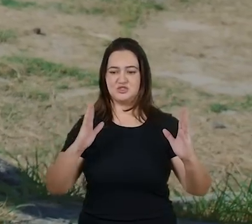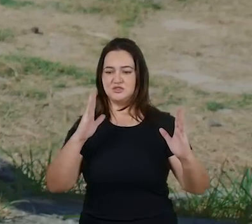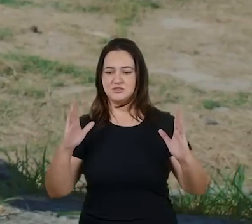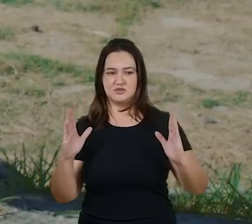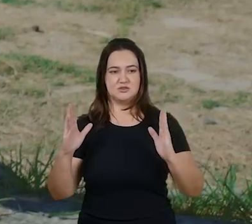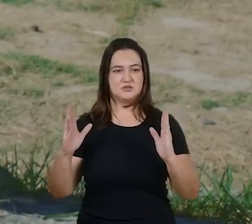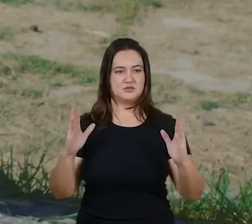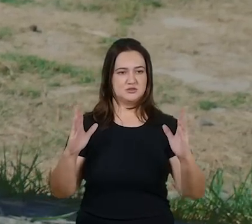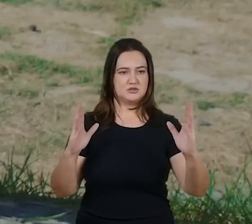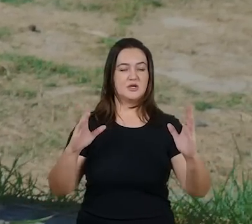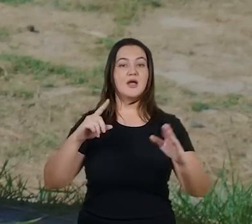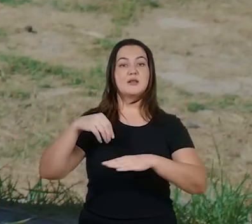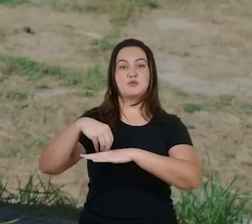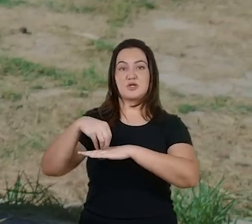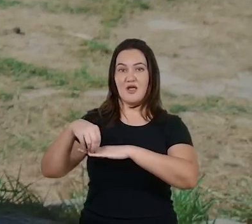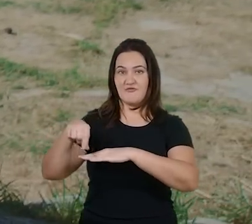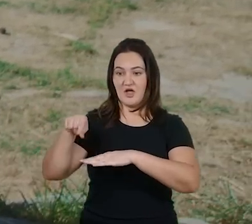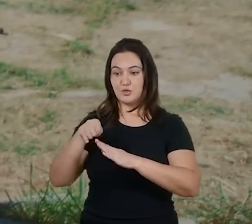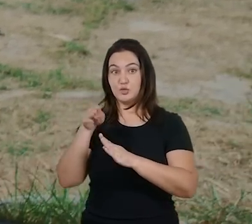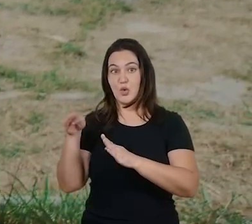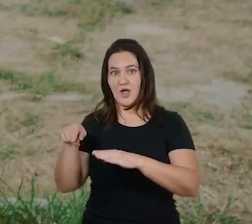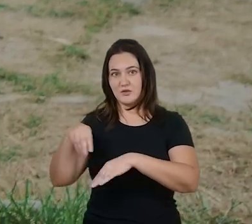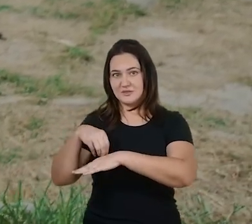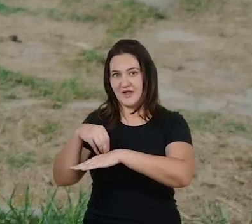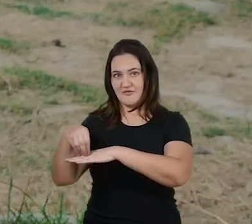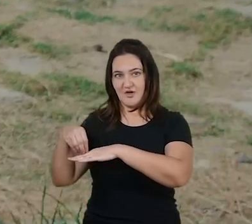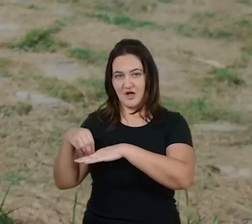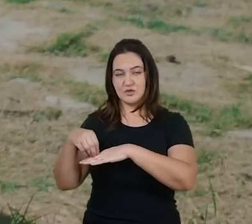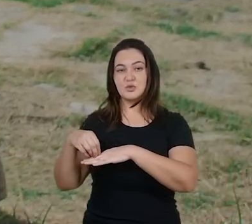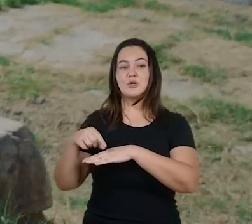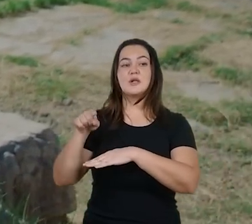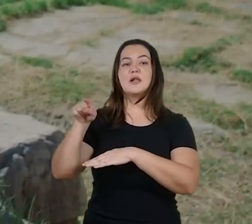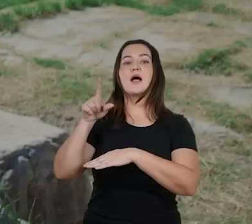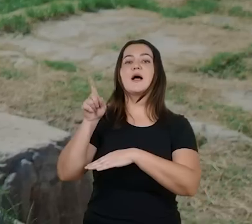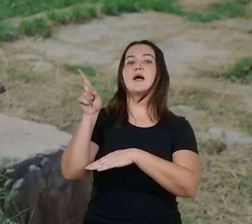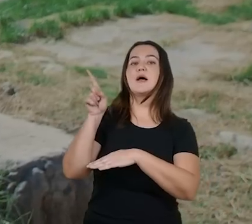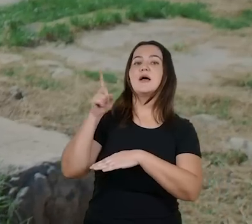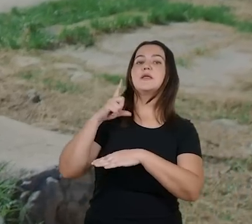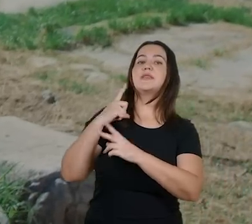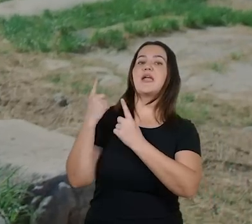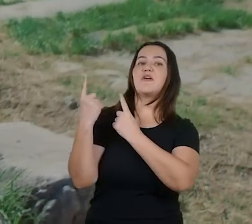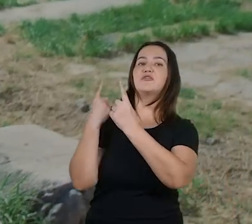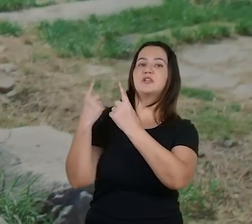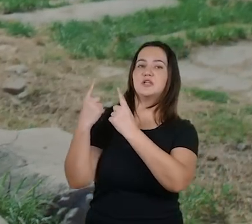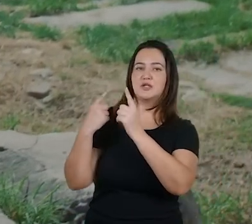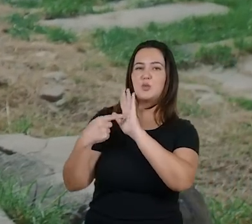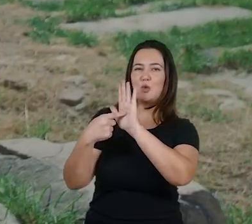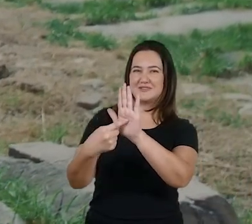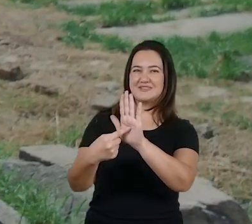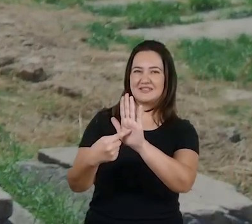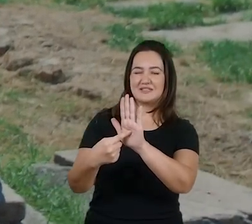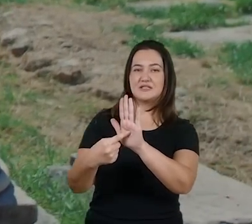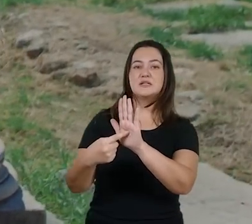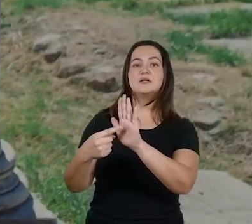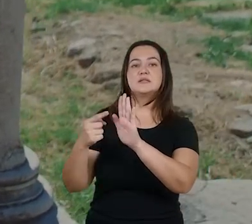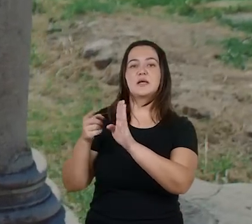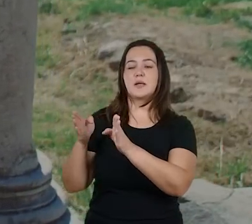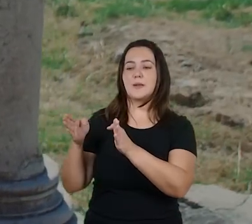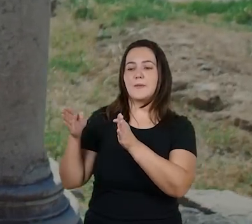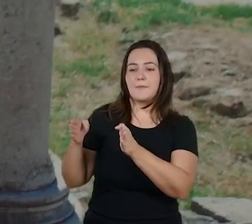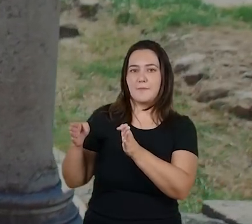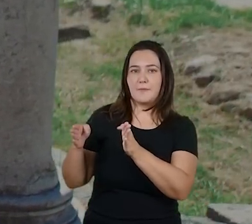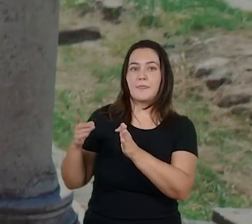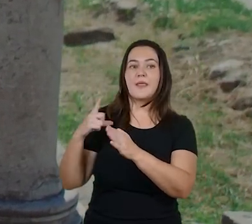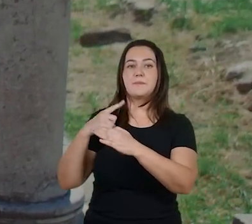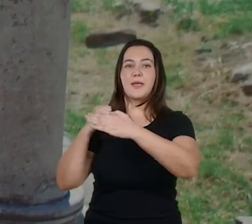lado até o outro lado. Isso aqui foi escavado pelos arqueólogos, tá bem? Lá em cima passa a rodovia que eu falei para vocês. Nós